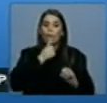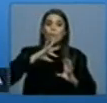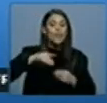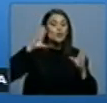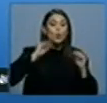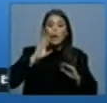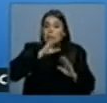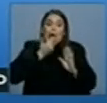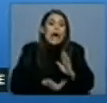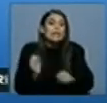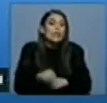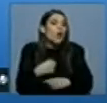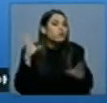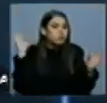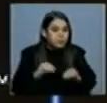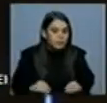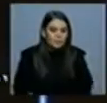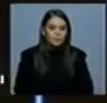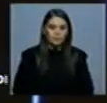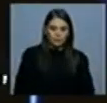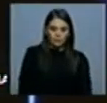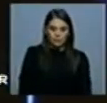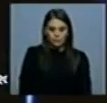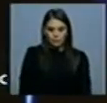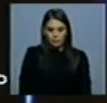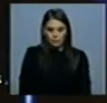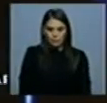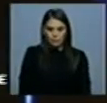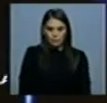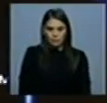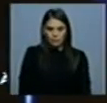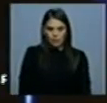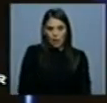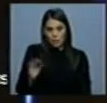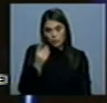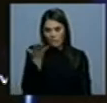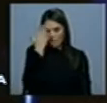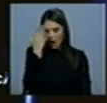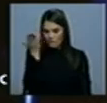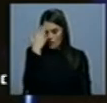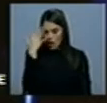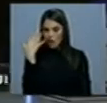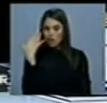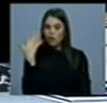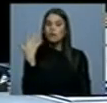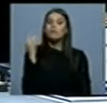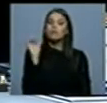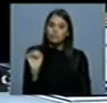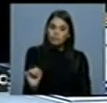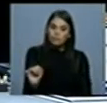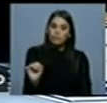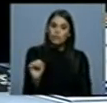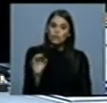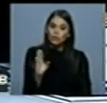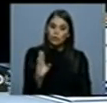Marte. E, então, vamos passar também para outro tipo de especulações, neste caso já não atmosferas, se me permites, mas para Júpiter